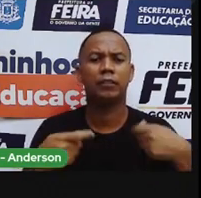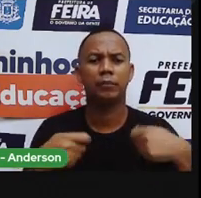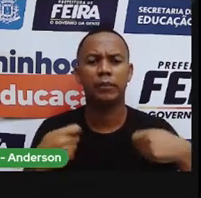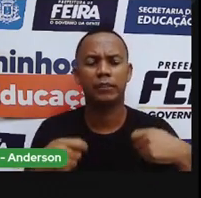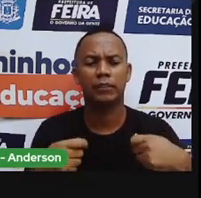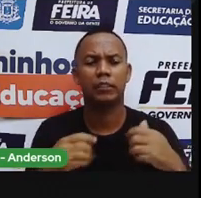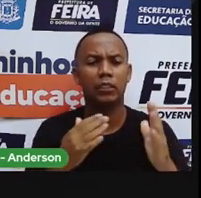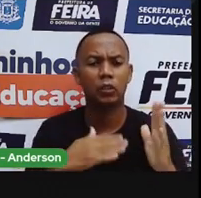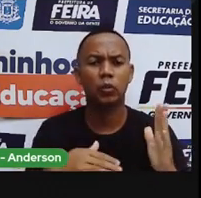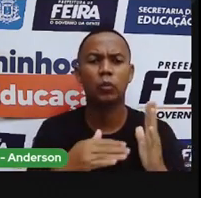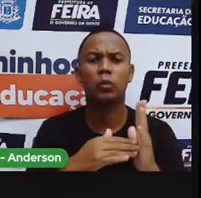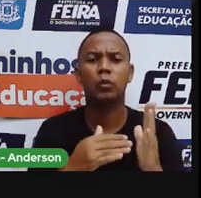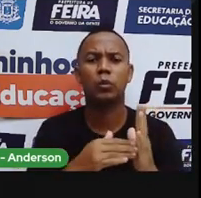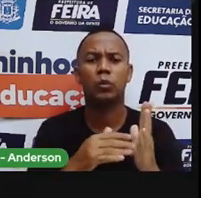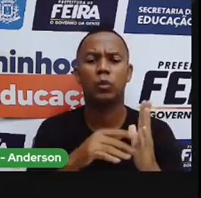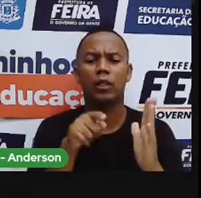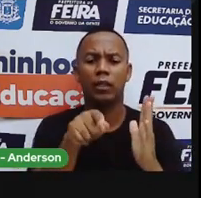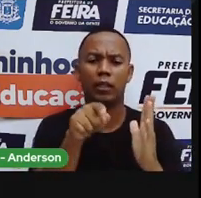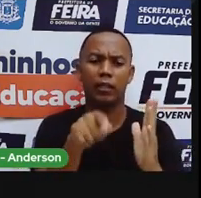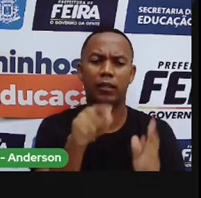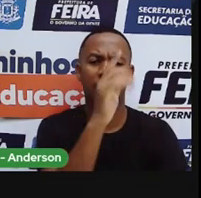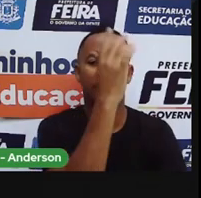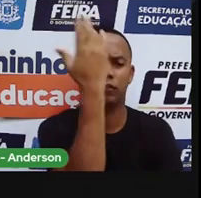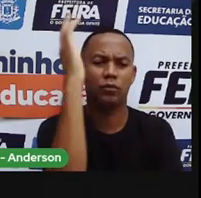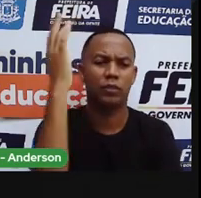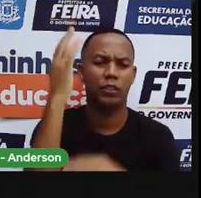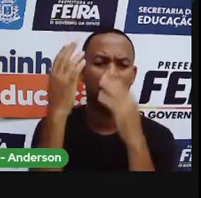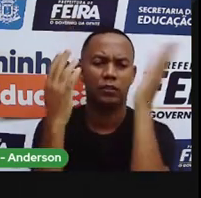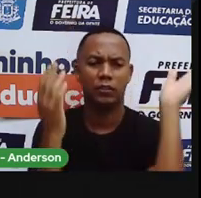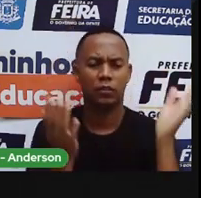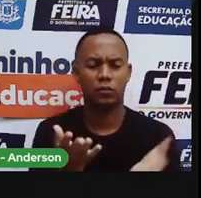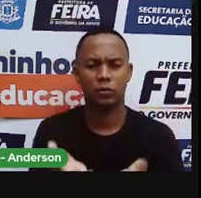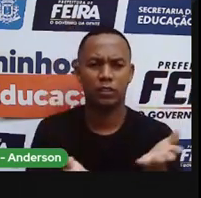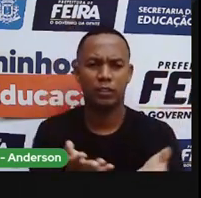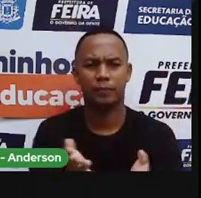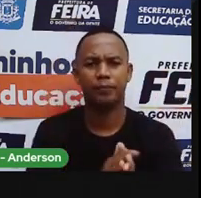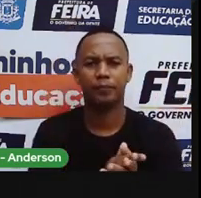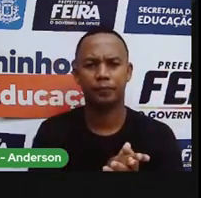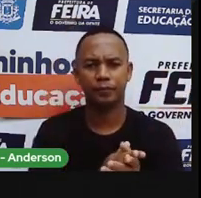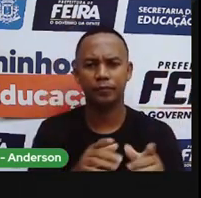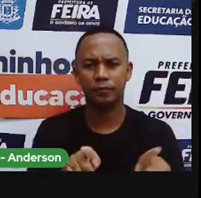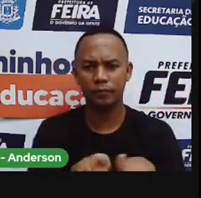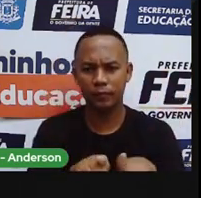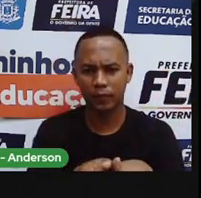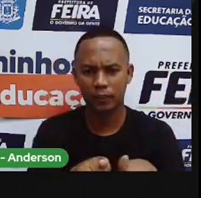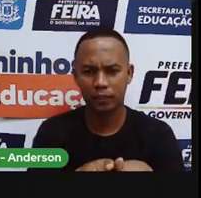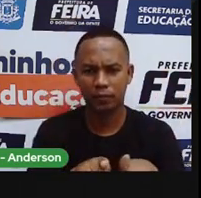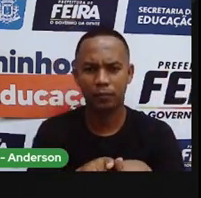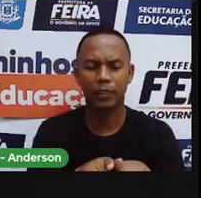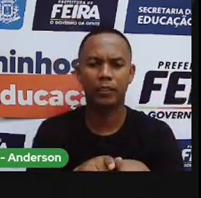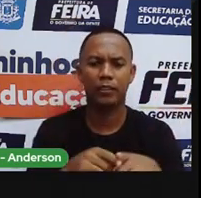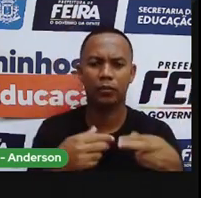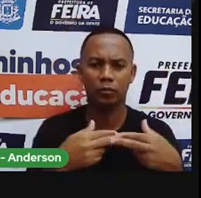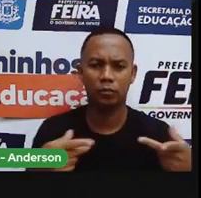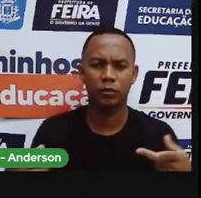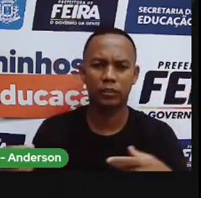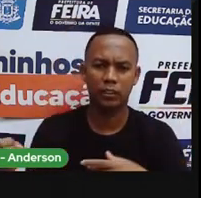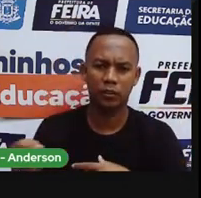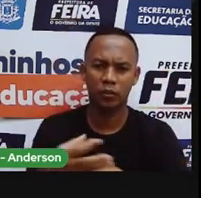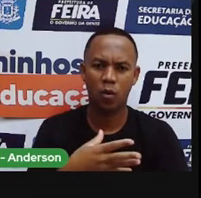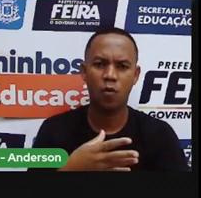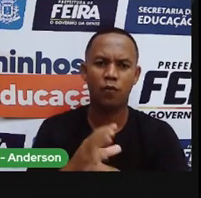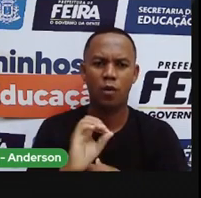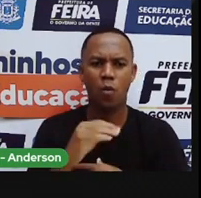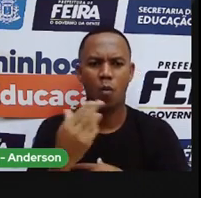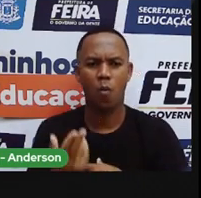casa, tudo é retirado de onde? Da natureza. Bom, os recursos naturais, renováveis ou não